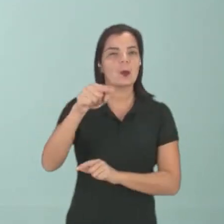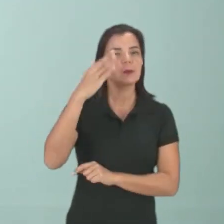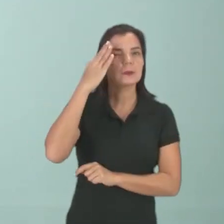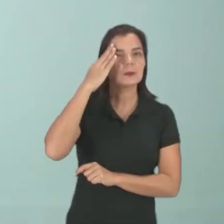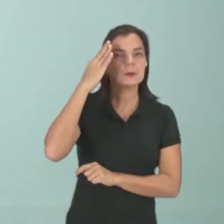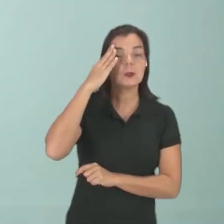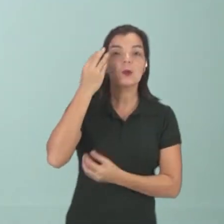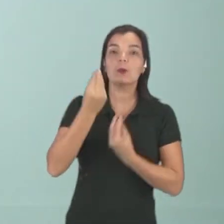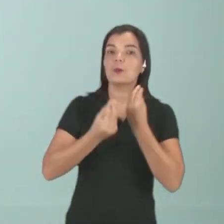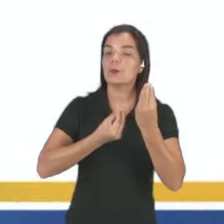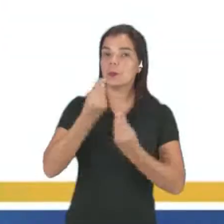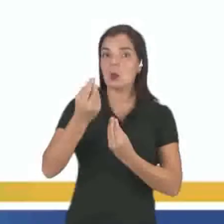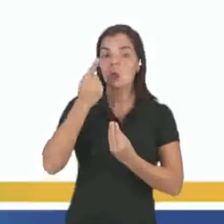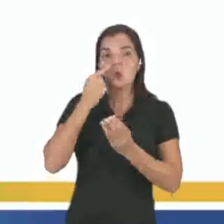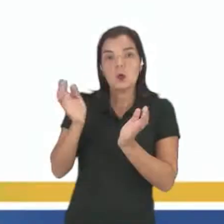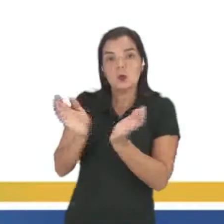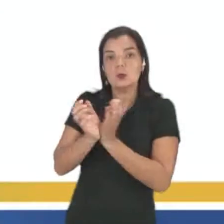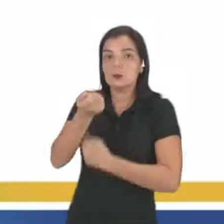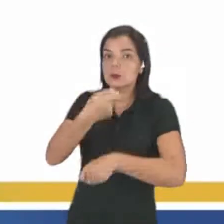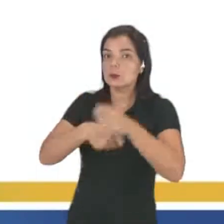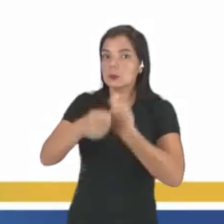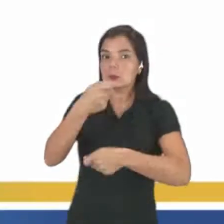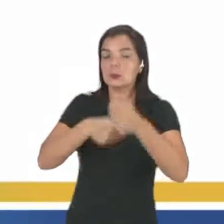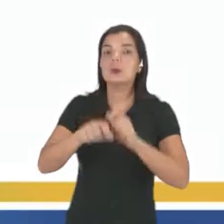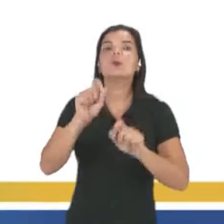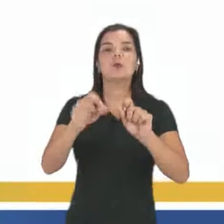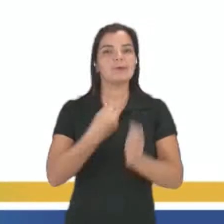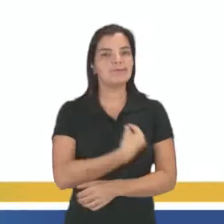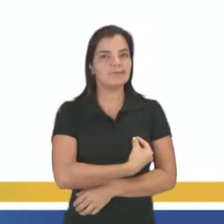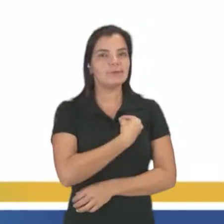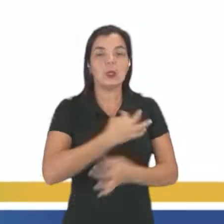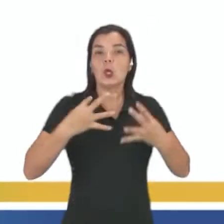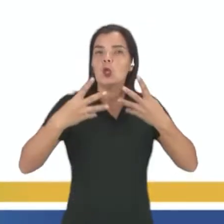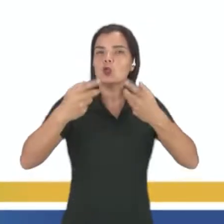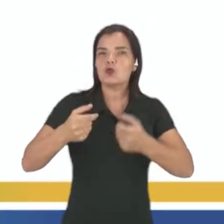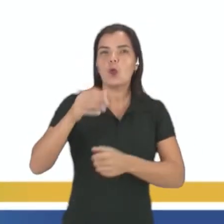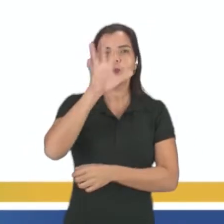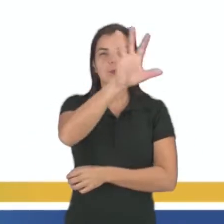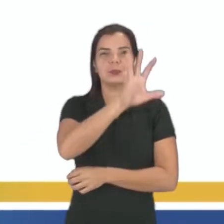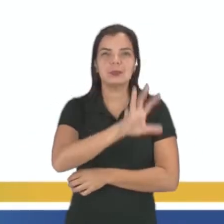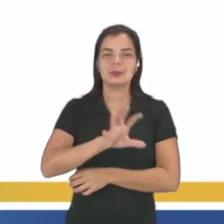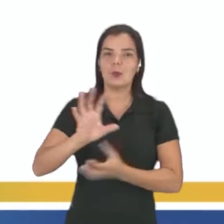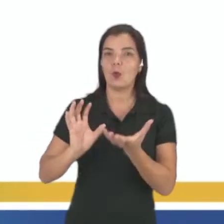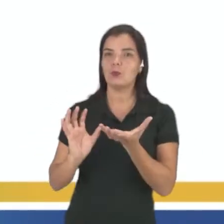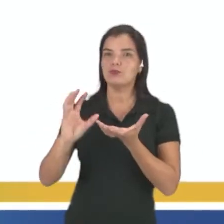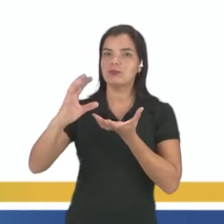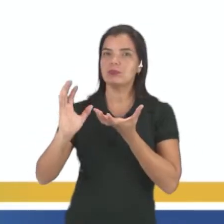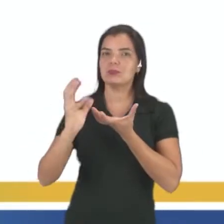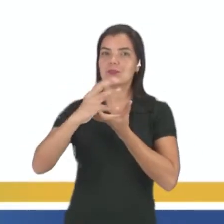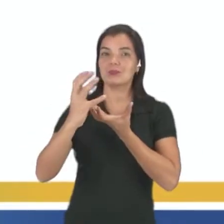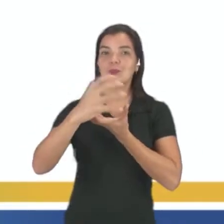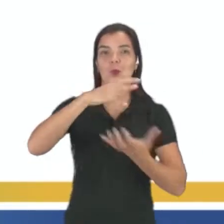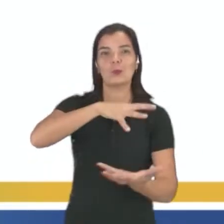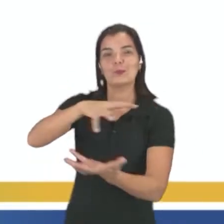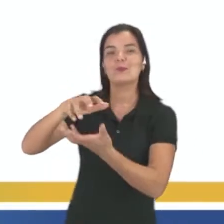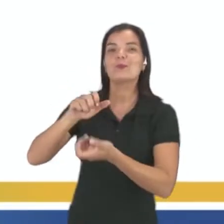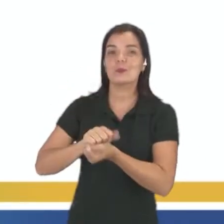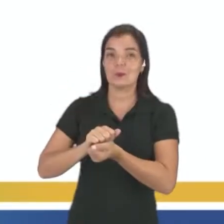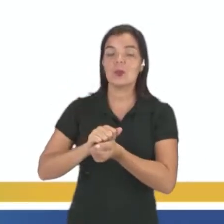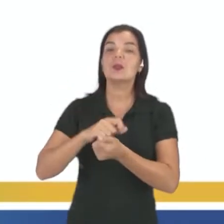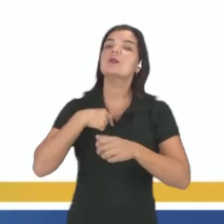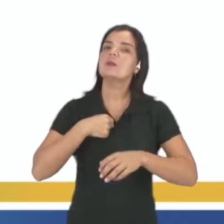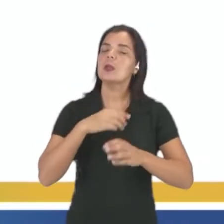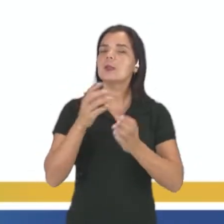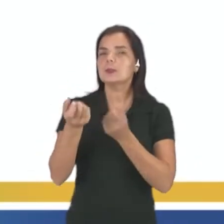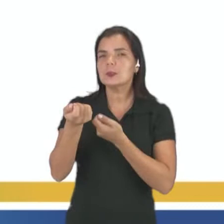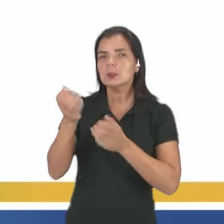entender. Veja que os blocos econômicos estão presentes em todos os continentes do mundo. E com esses